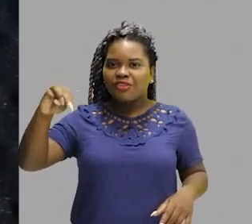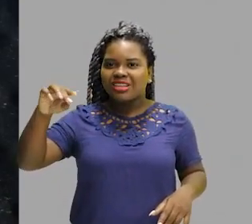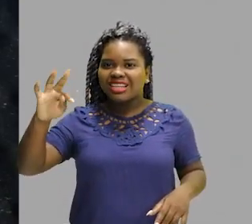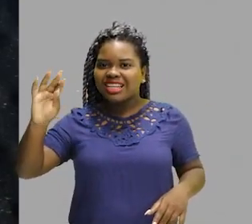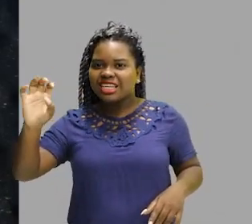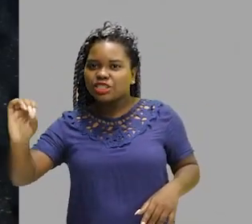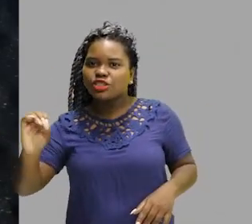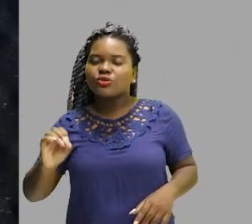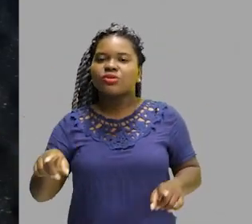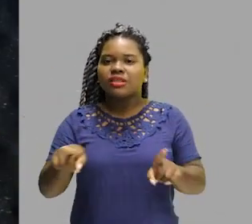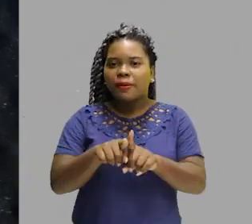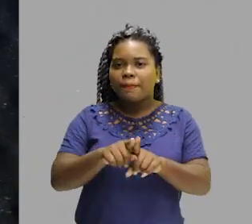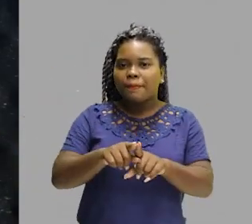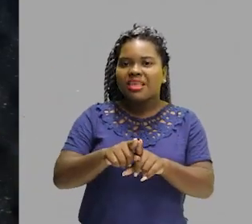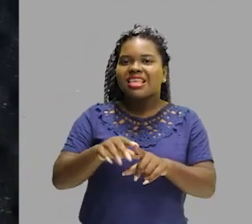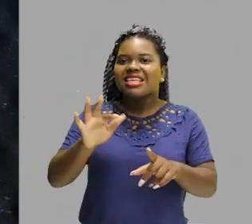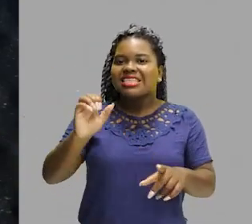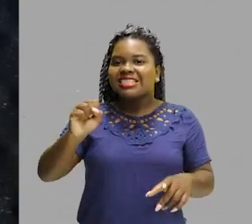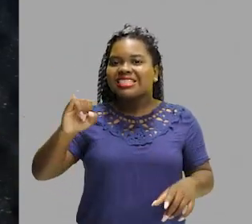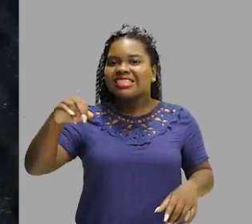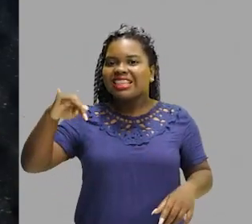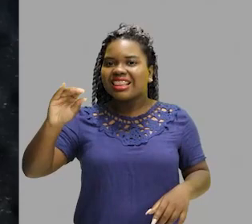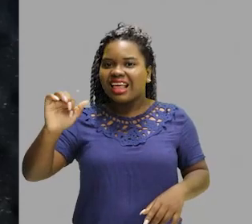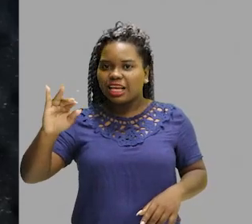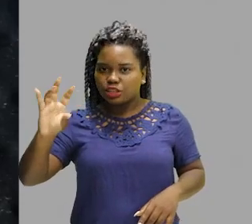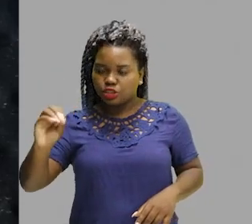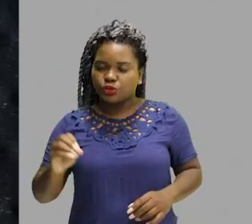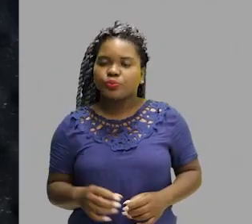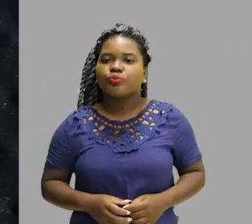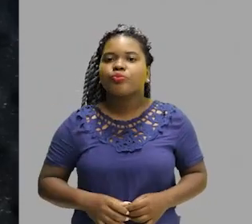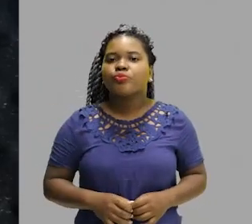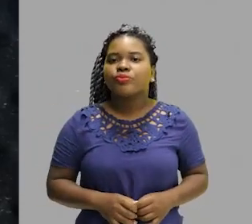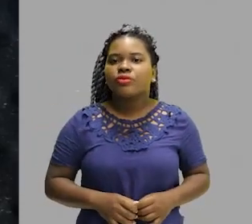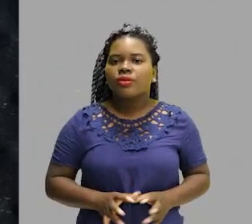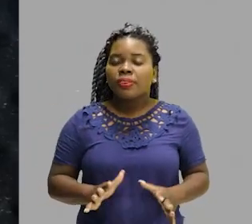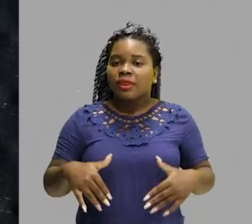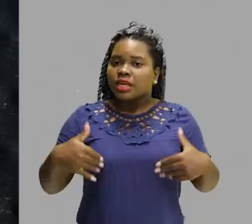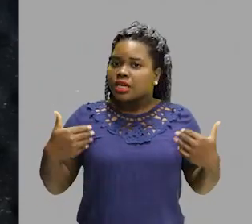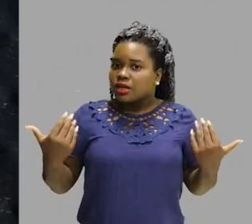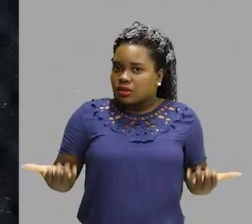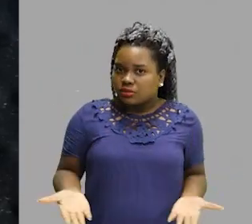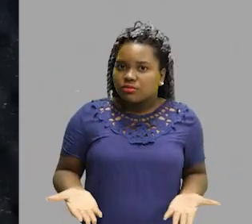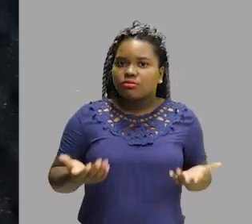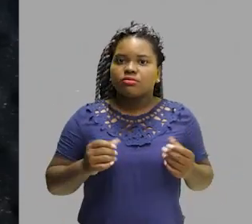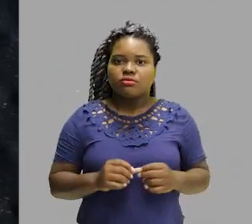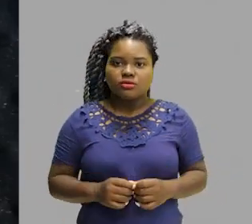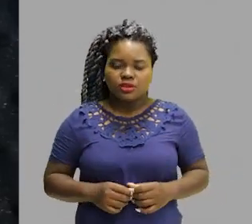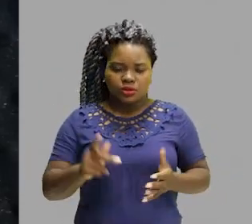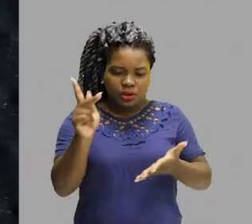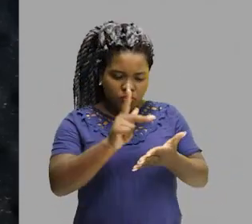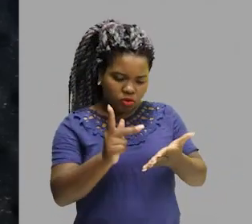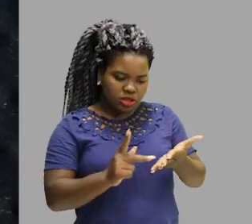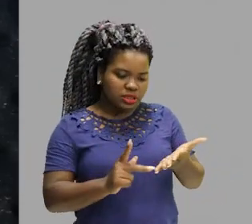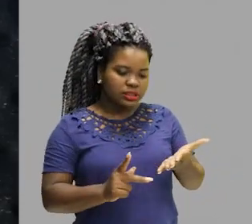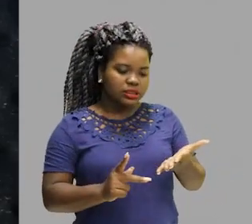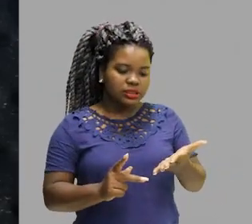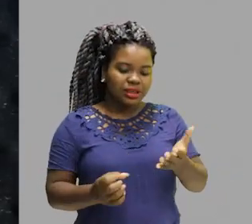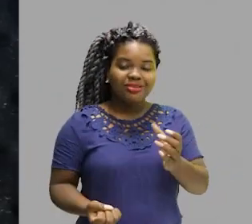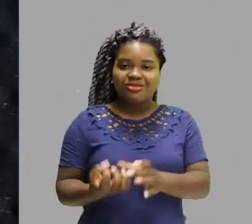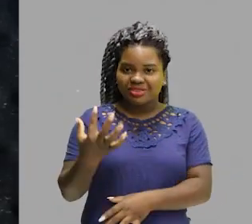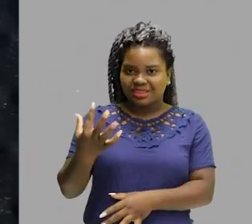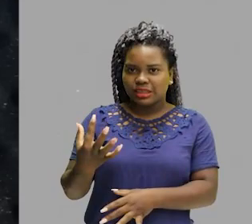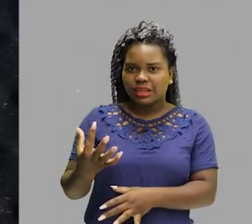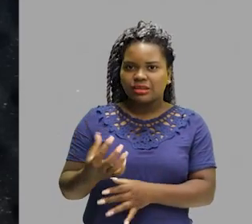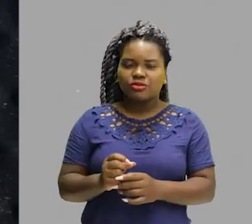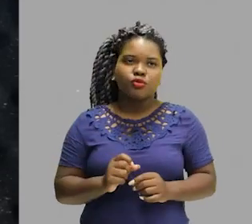semânticos. Quando essa poesia começou a ser produzida, não era uma coisa assim aleatória, não era